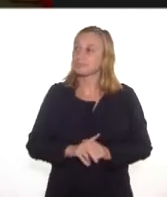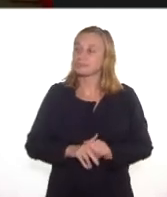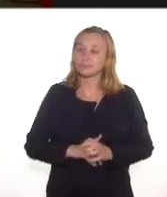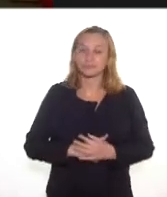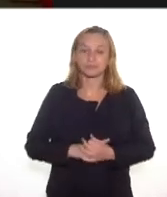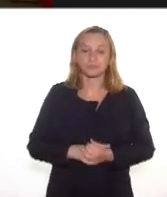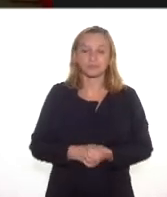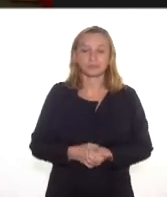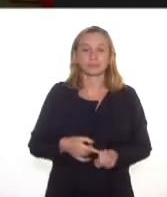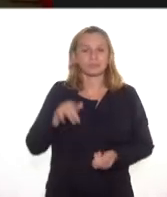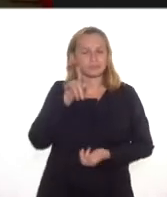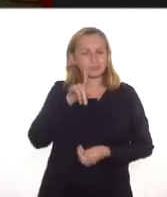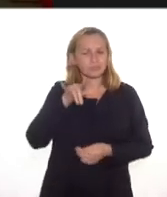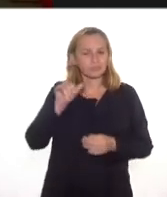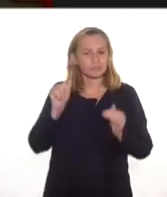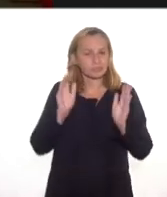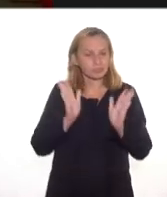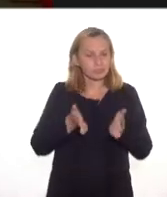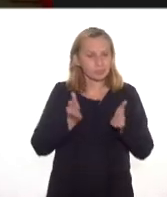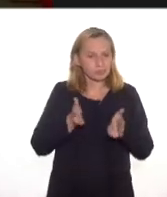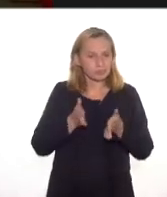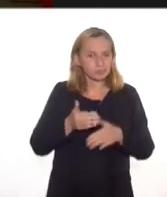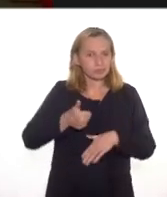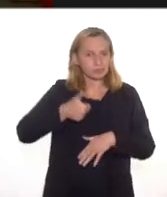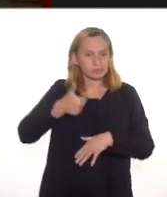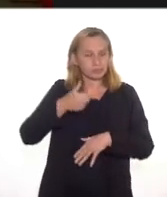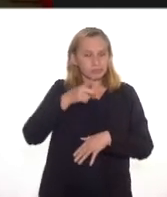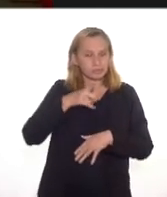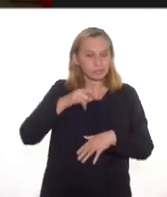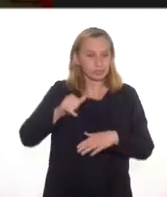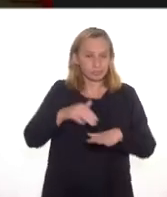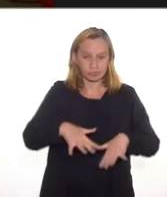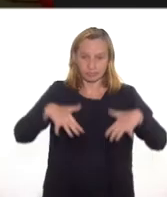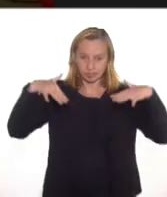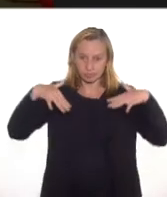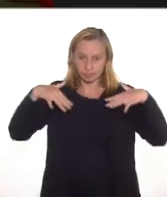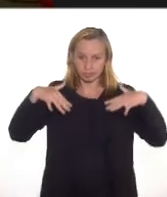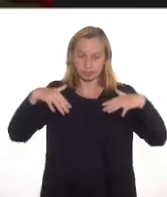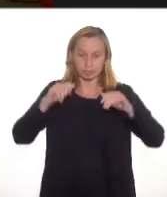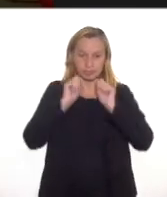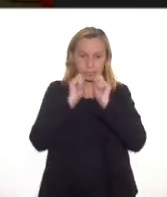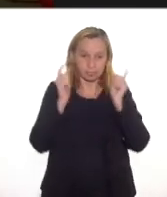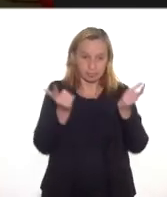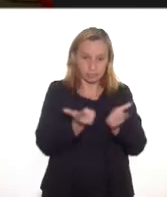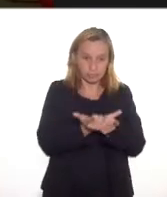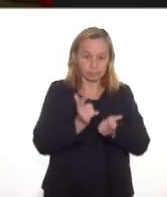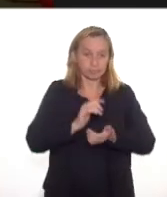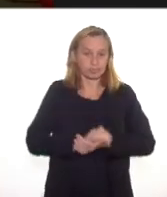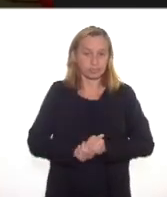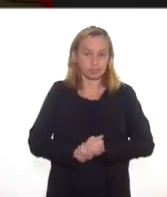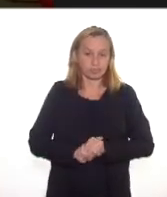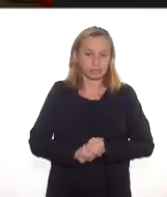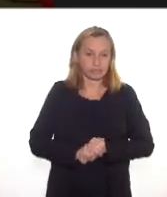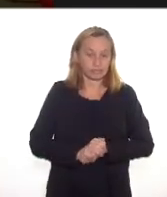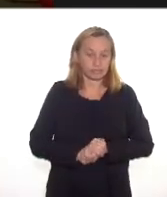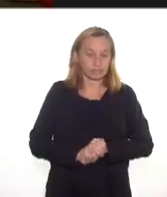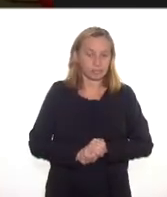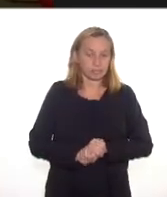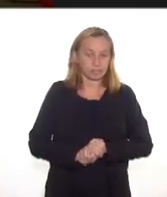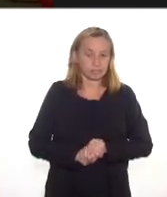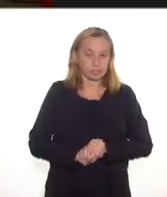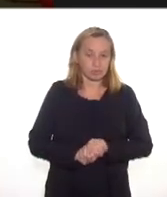de hoje, de primeiro dia do plenário da Assembleia Legislativa, após